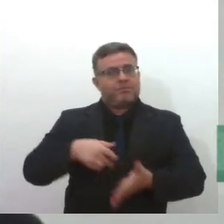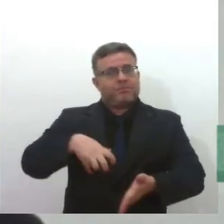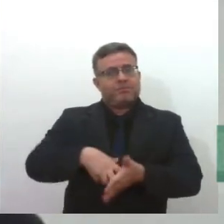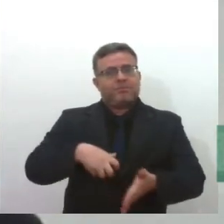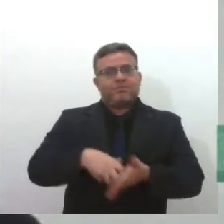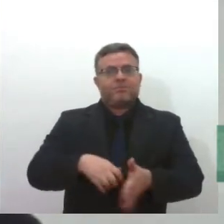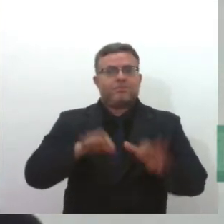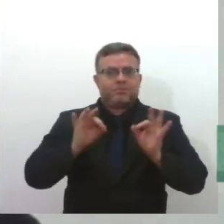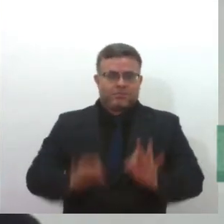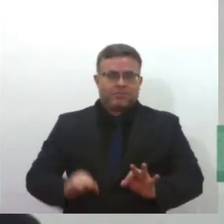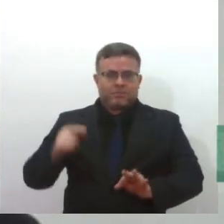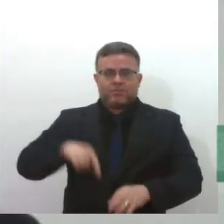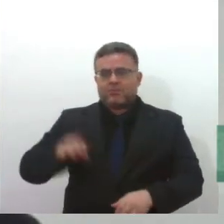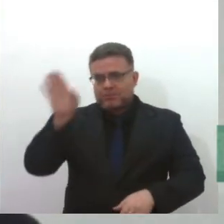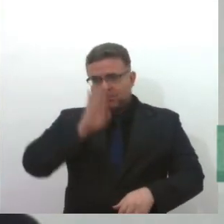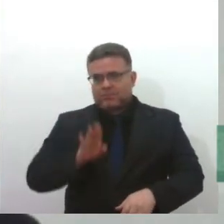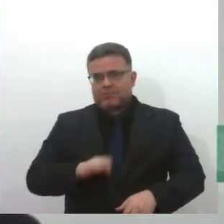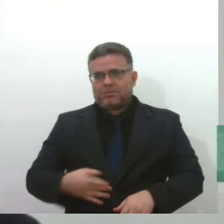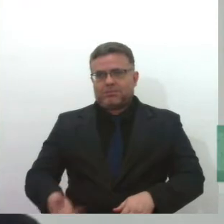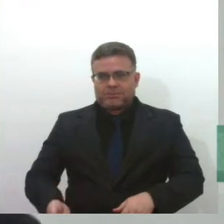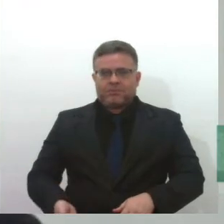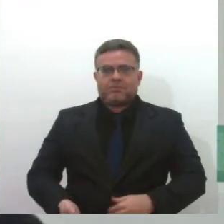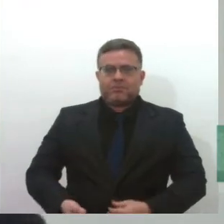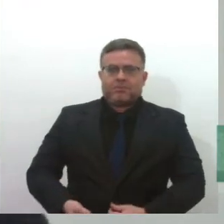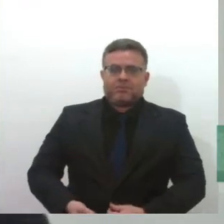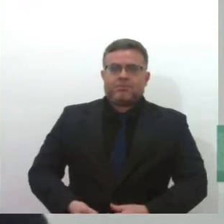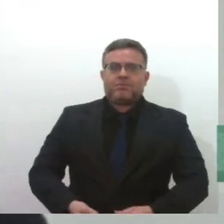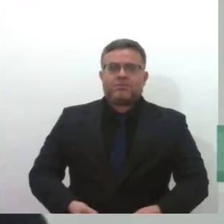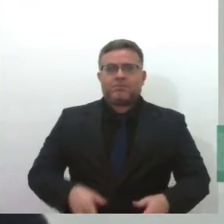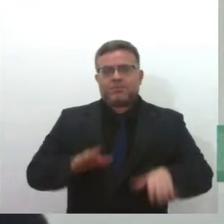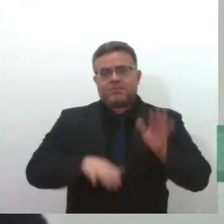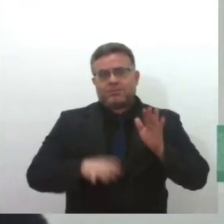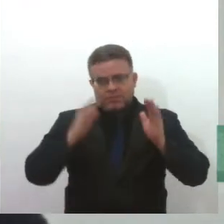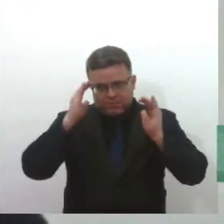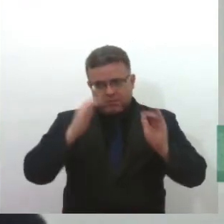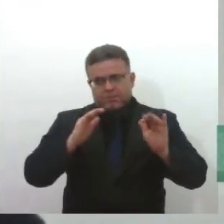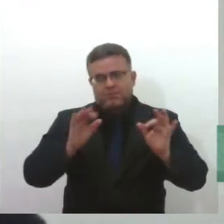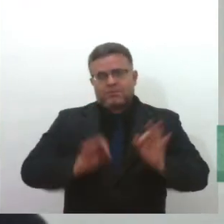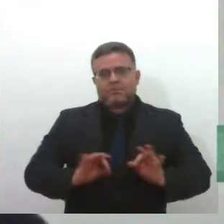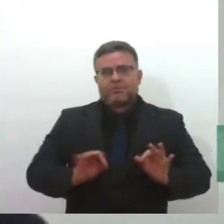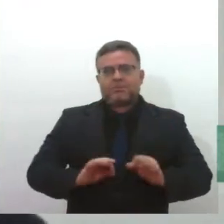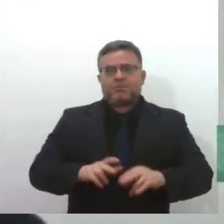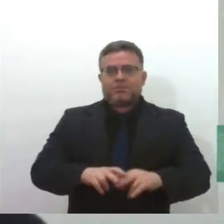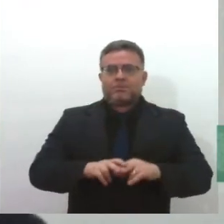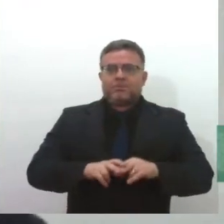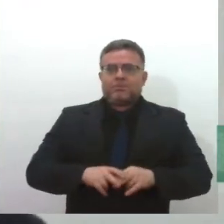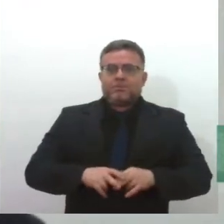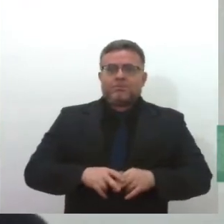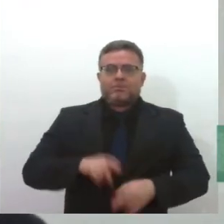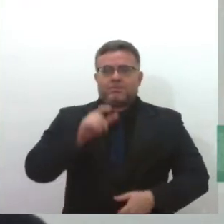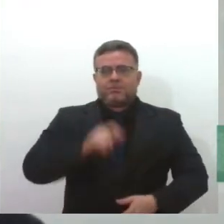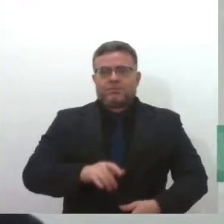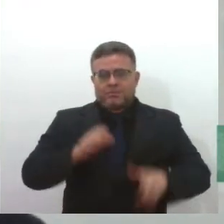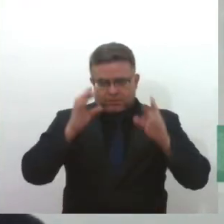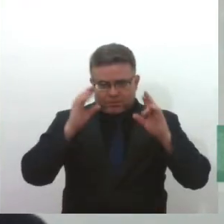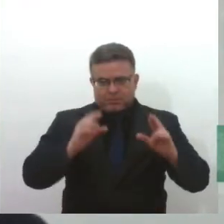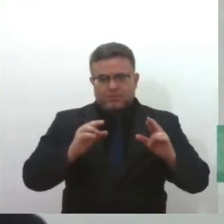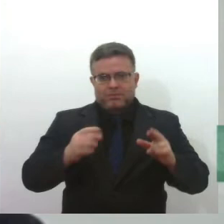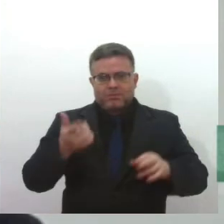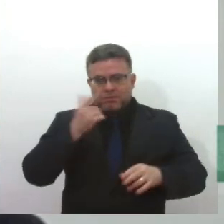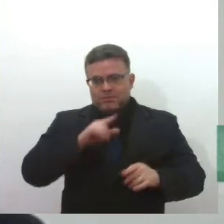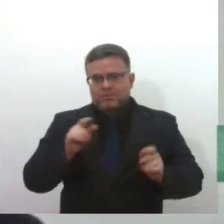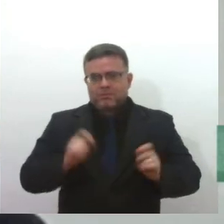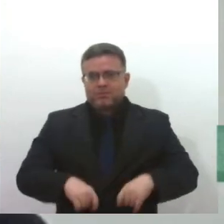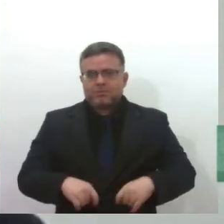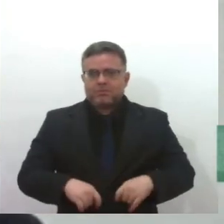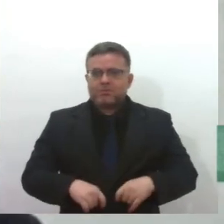no país do que penas longas que não são cumpridas, né? Então, um cidadão desse, que ele conseguisse ficar preso